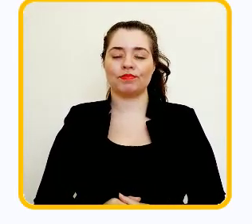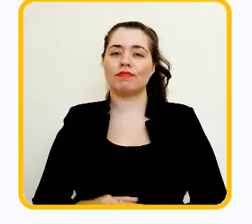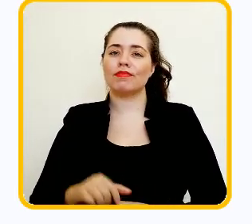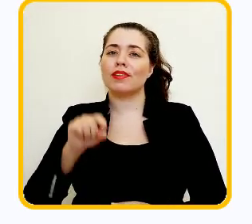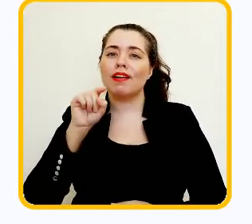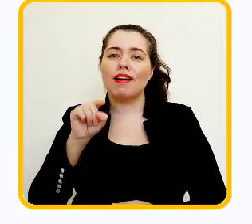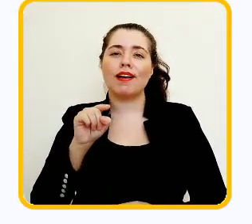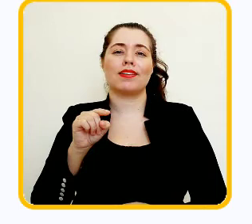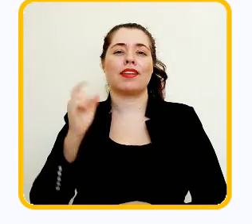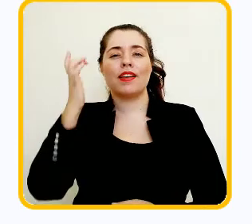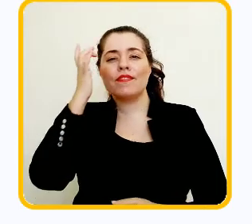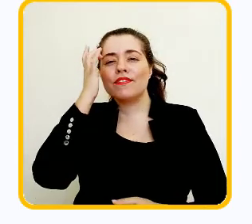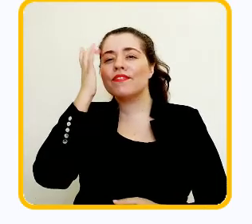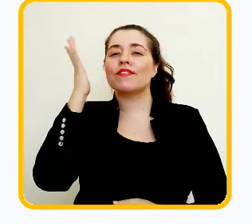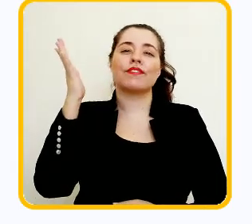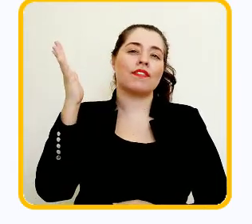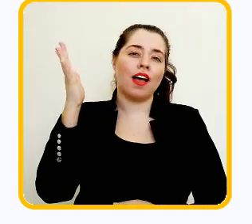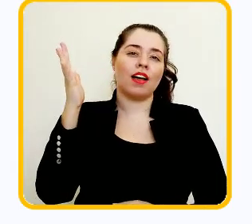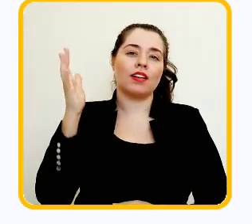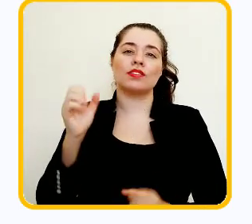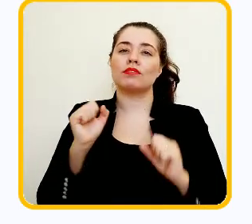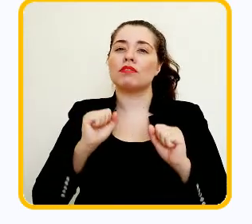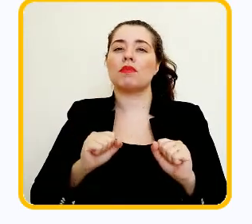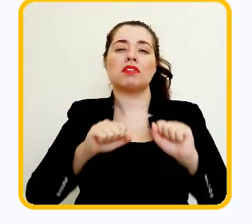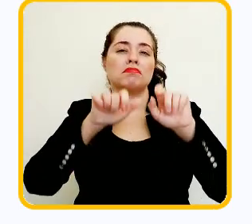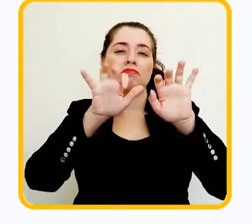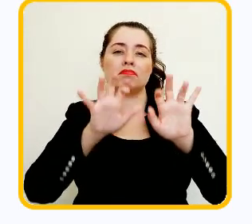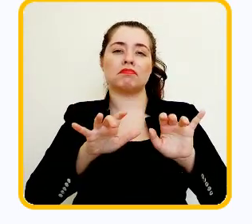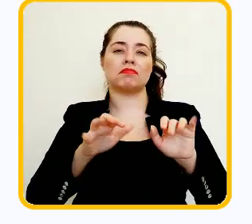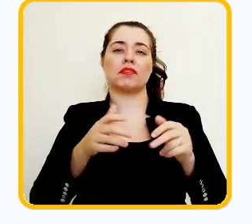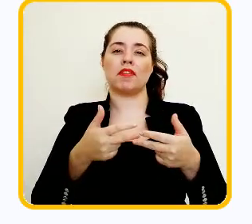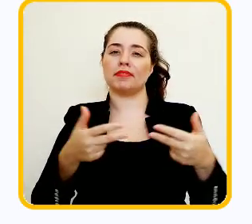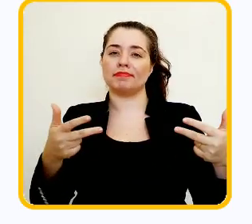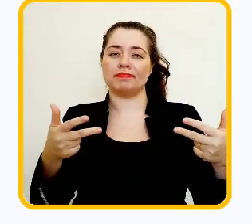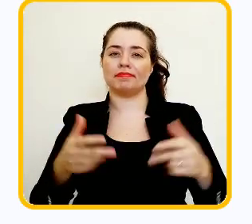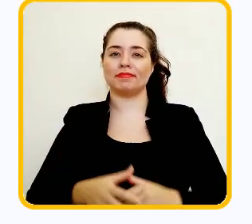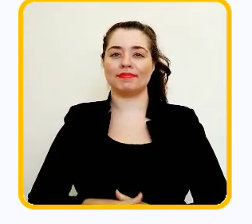Ele funciona de forma muito intuitiva. Você pode escrever o que você quiser.